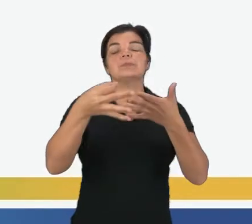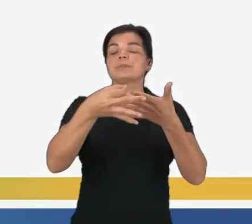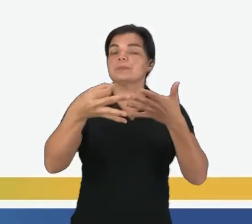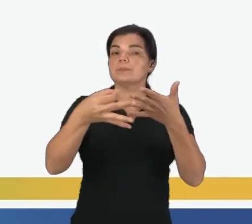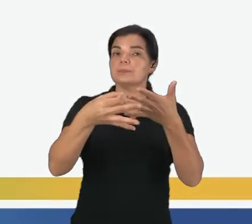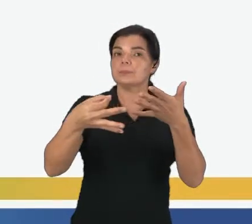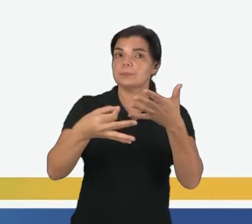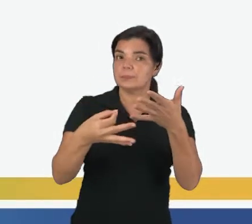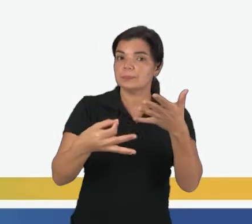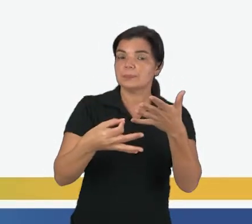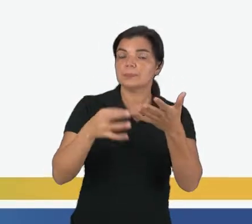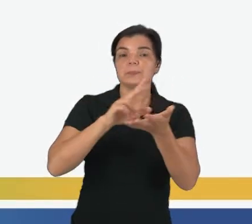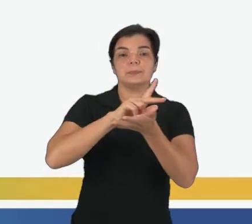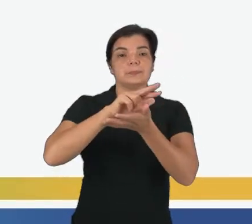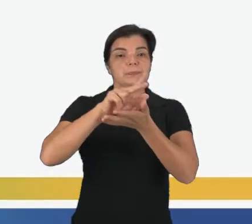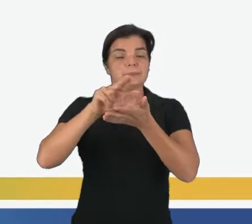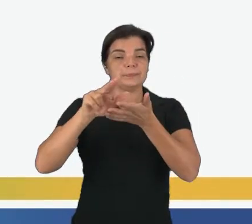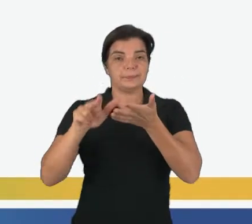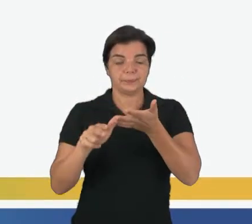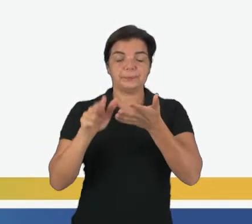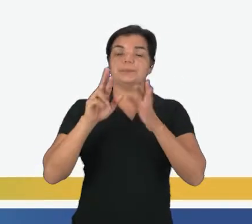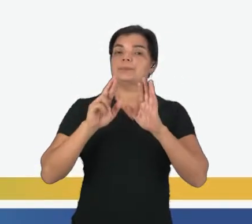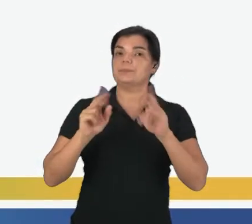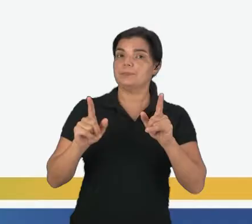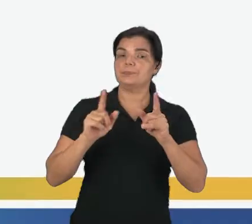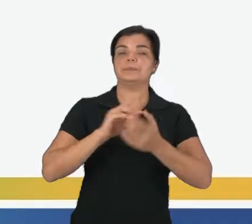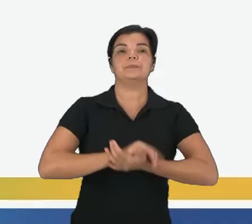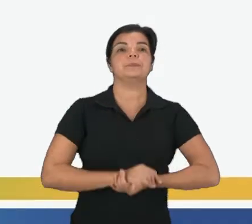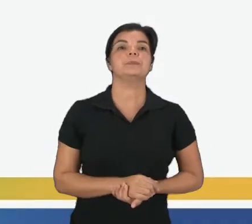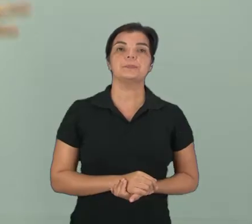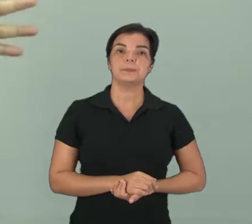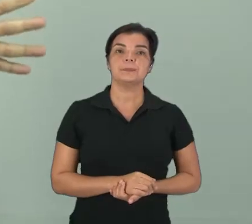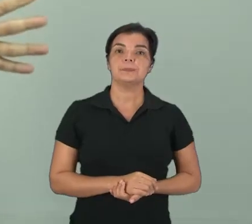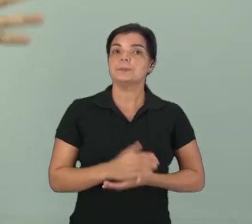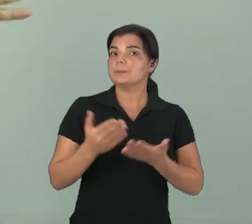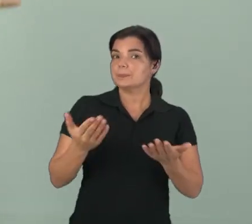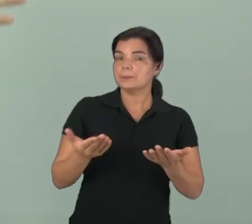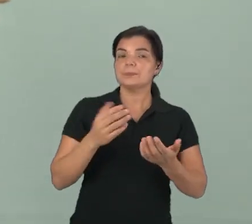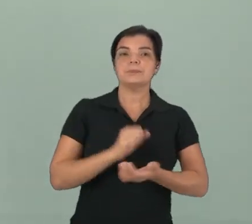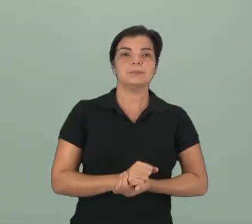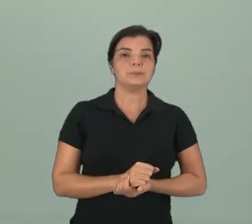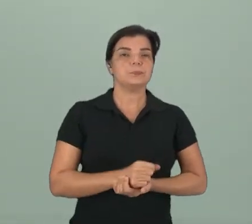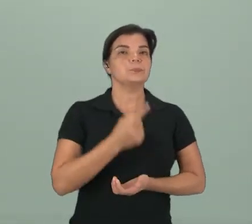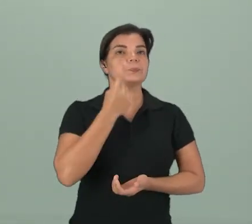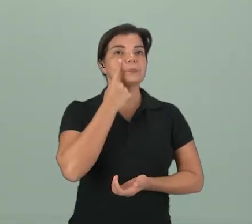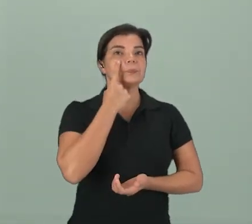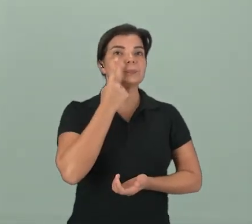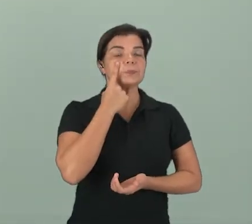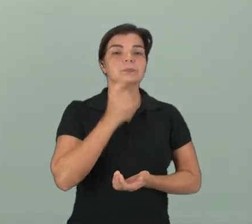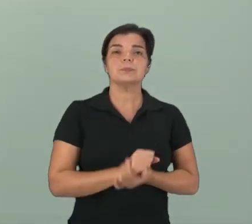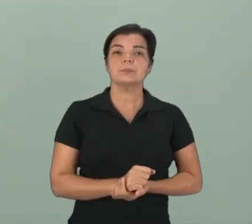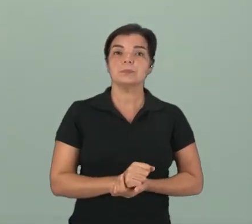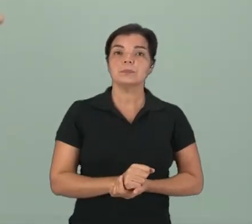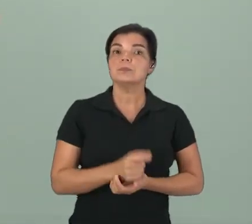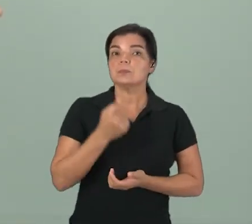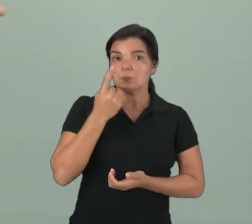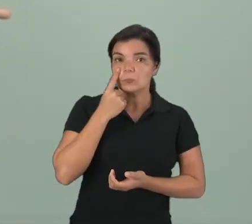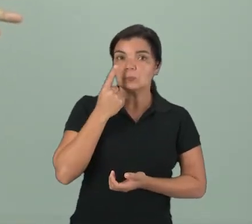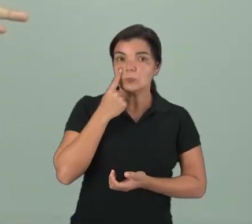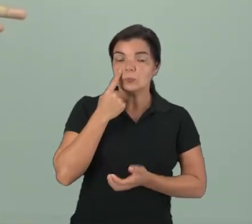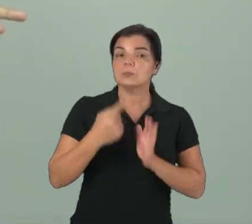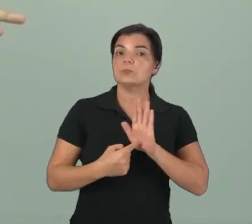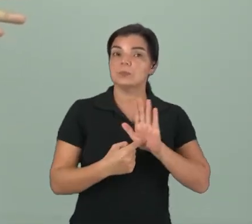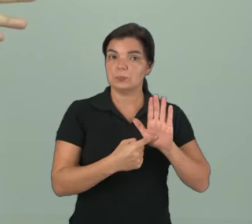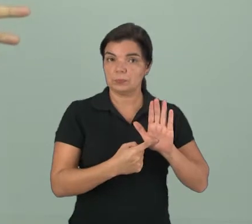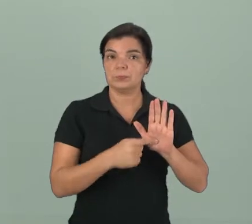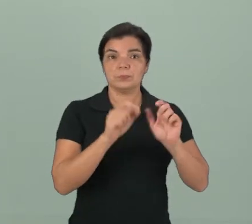seja, podemos classificá-los de várias maneiras. Então, turminha, olhem só. Vocês prestaram atenção no que